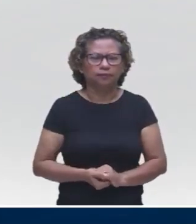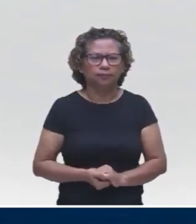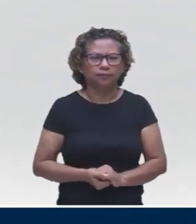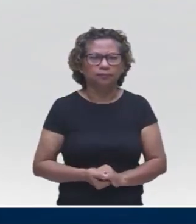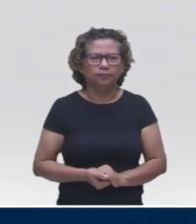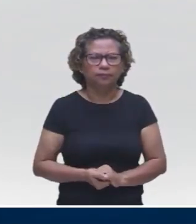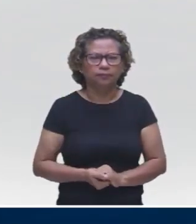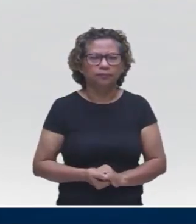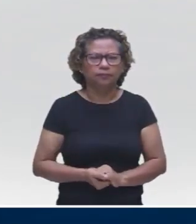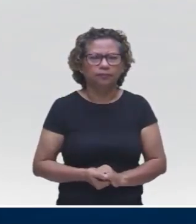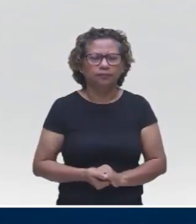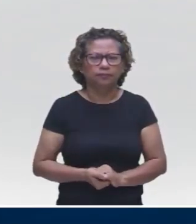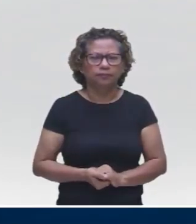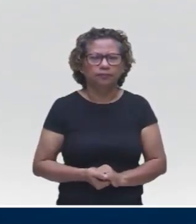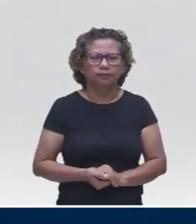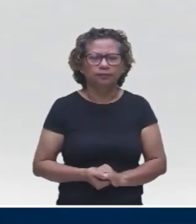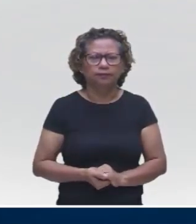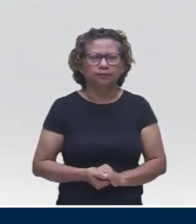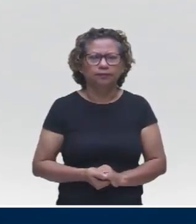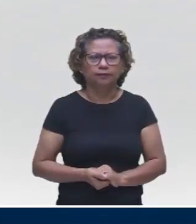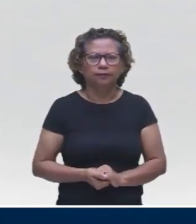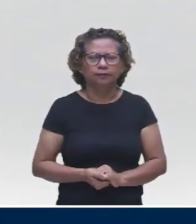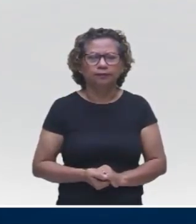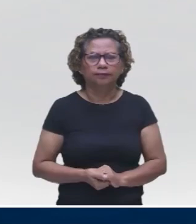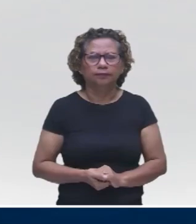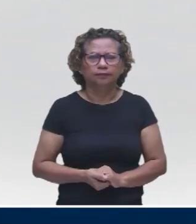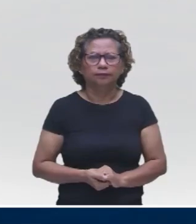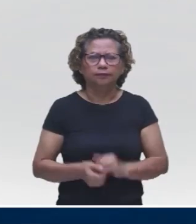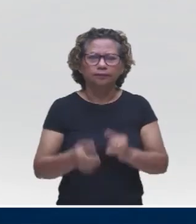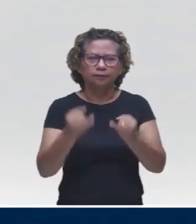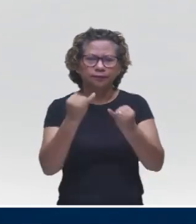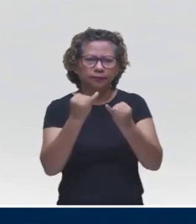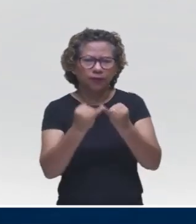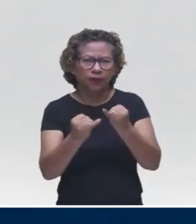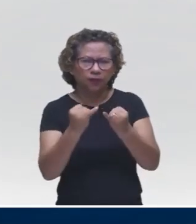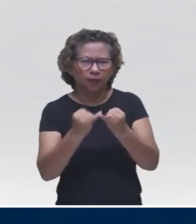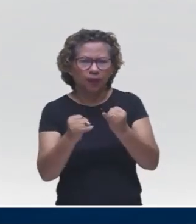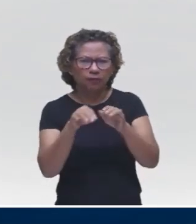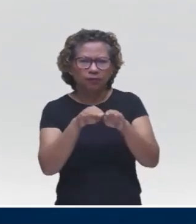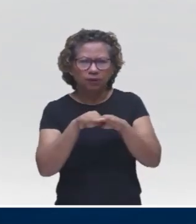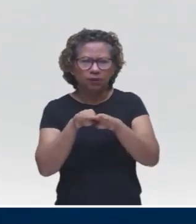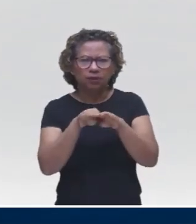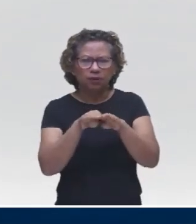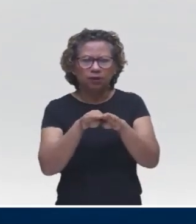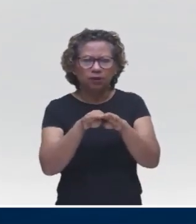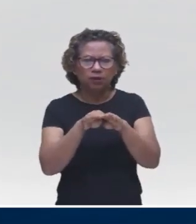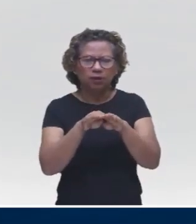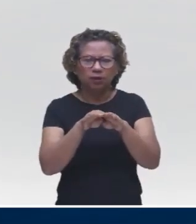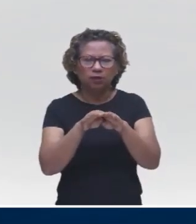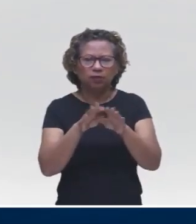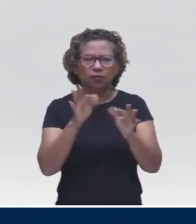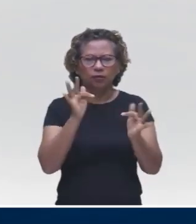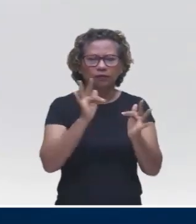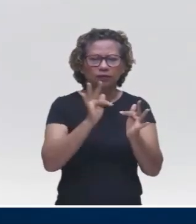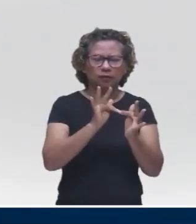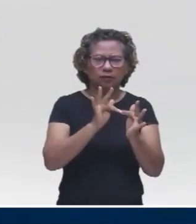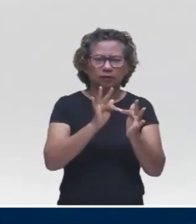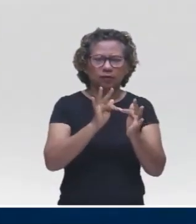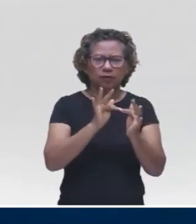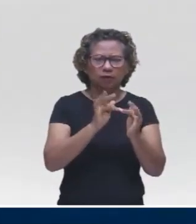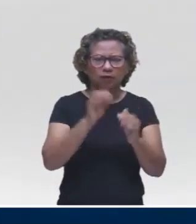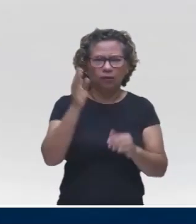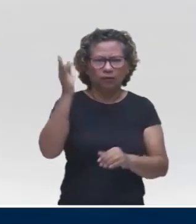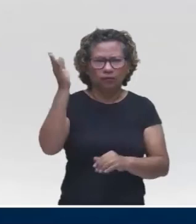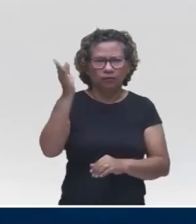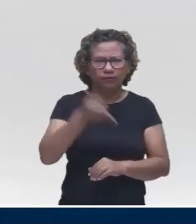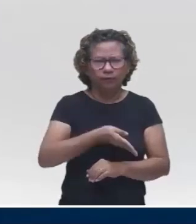Olha aí, coincidiu a nossa função f, né, com a reta.